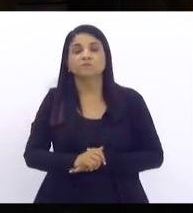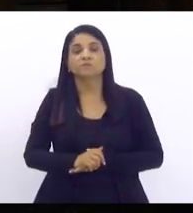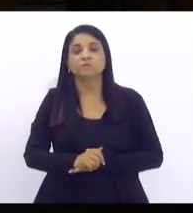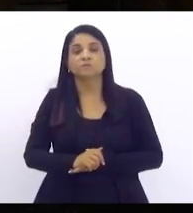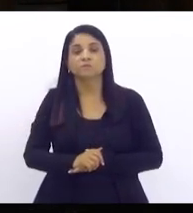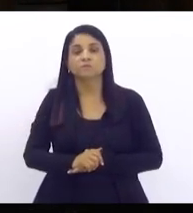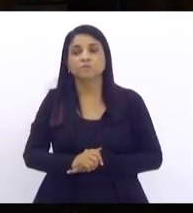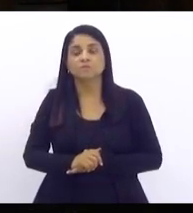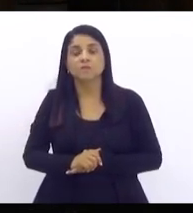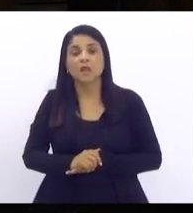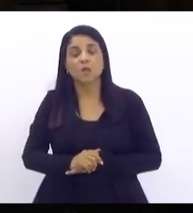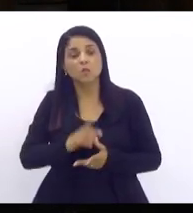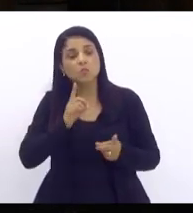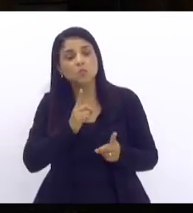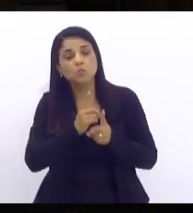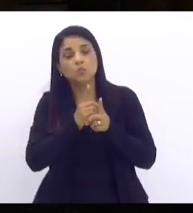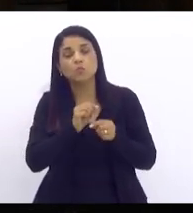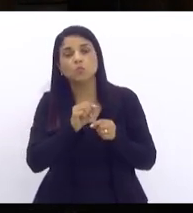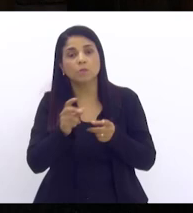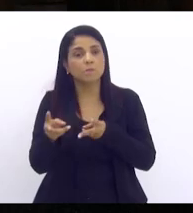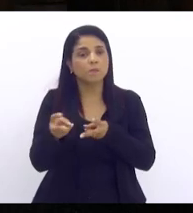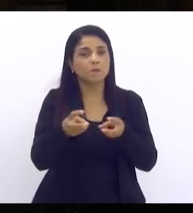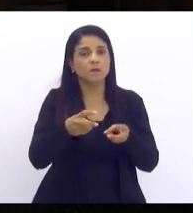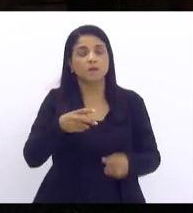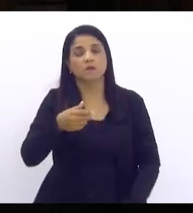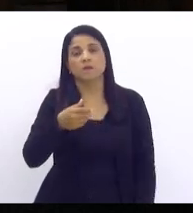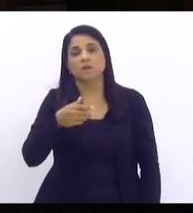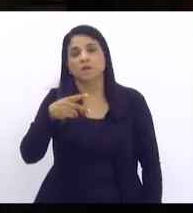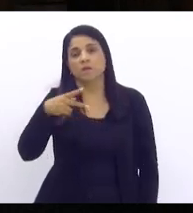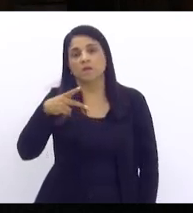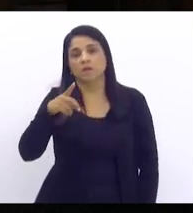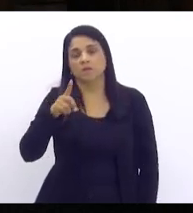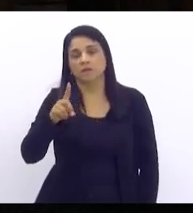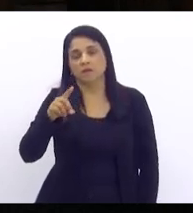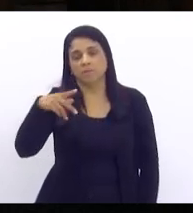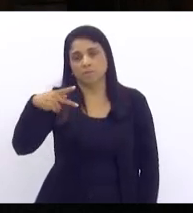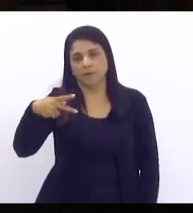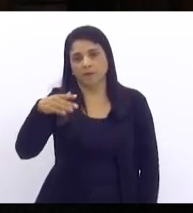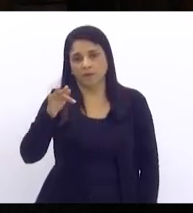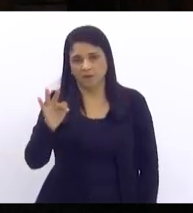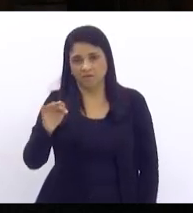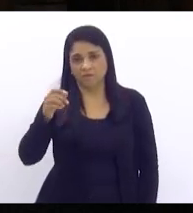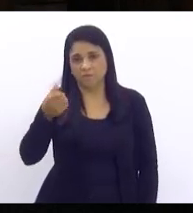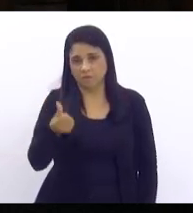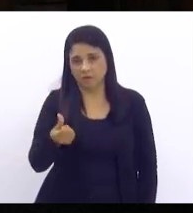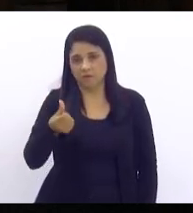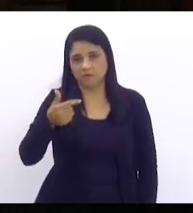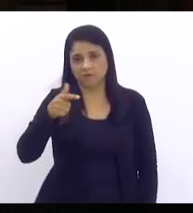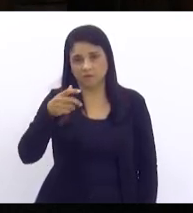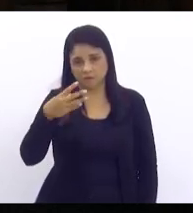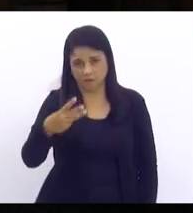aí, o que eu me deparo nessa DPF 635? Que nós temos hoje